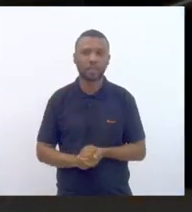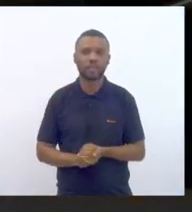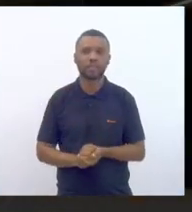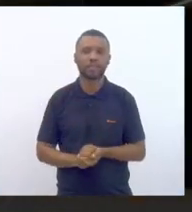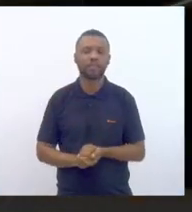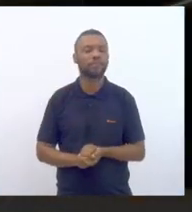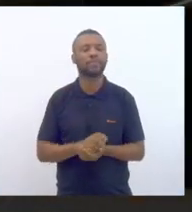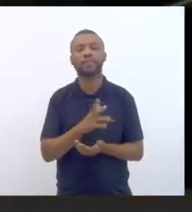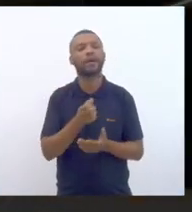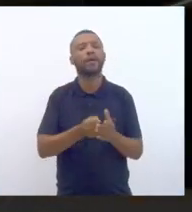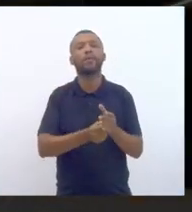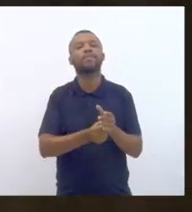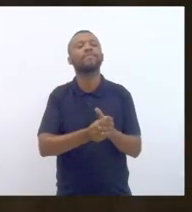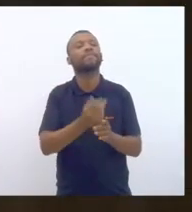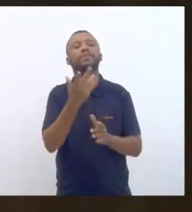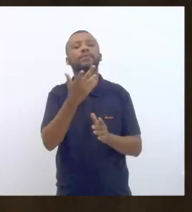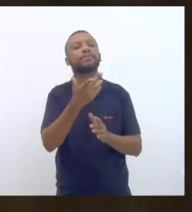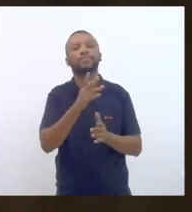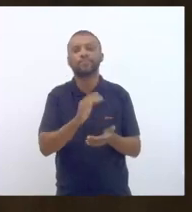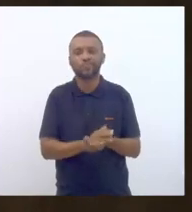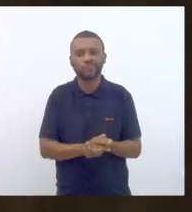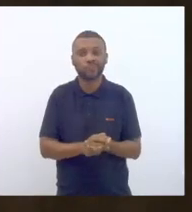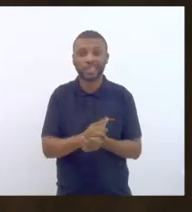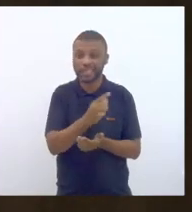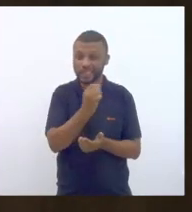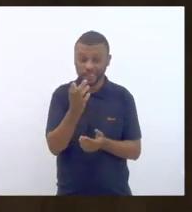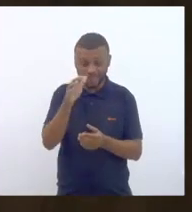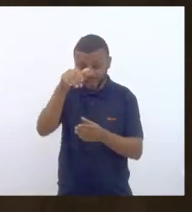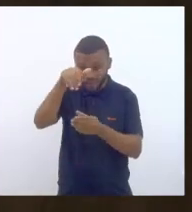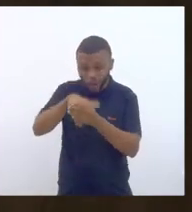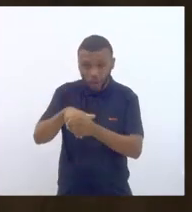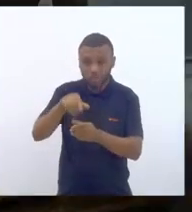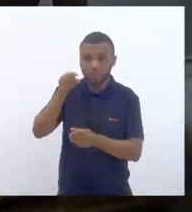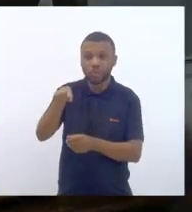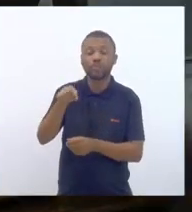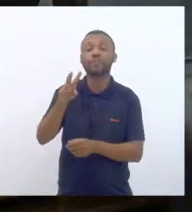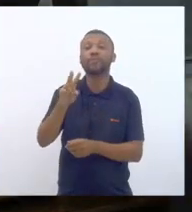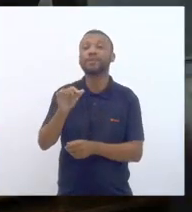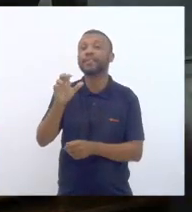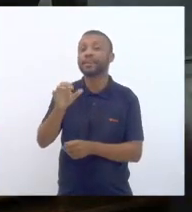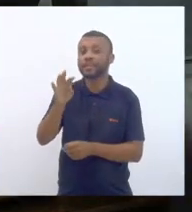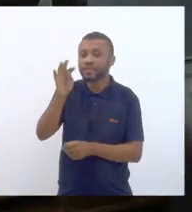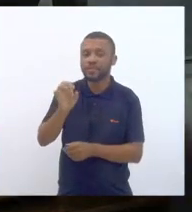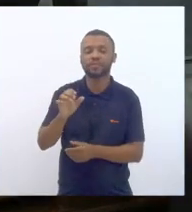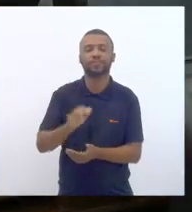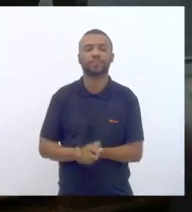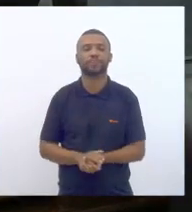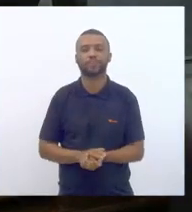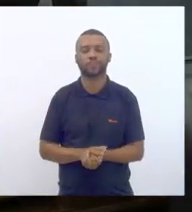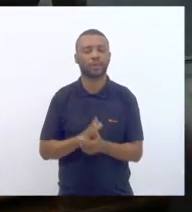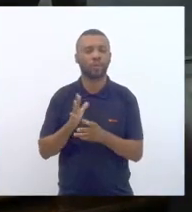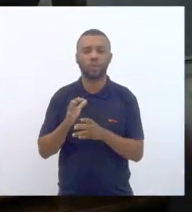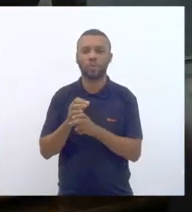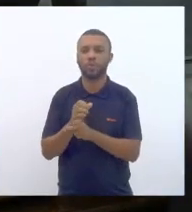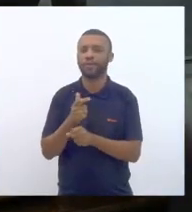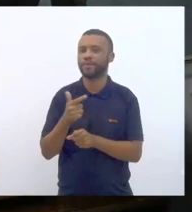Vicente merece quantas vezes você quiser. Então, 100 votos no Vicente. Deputado Eurico sim. Júnior, sim, 22.